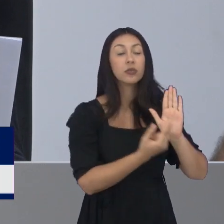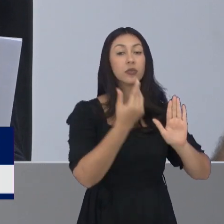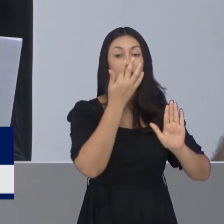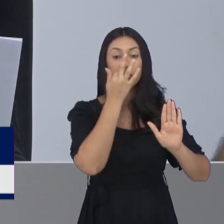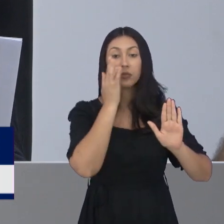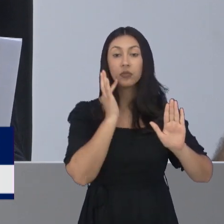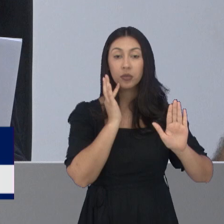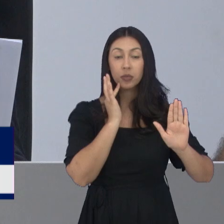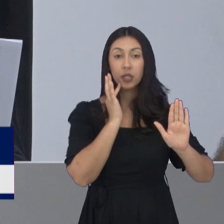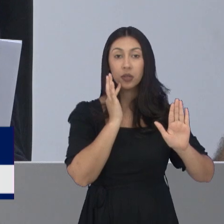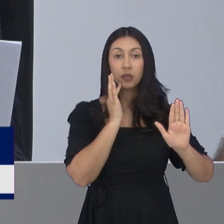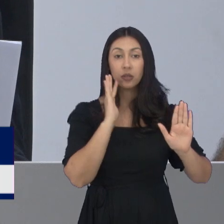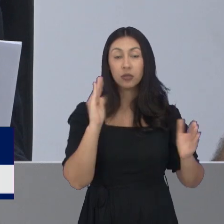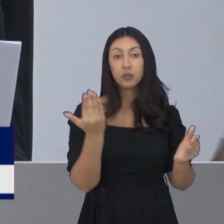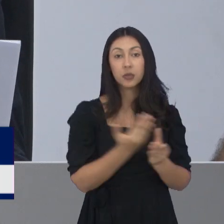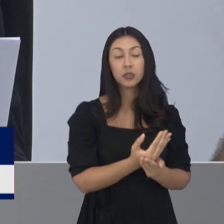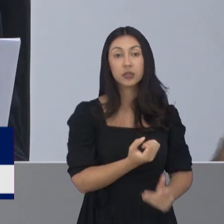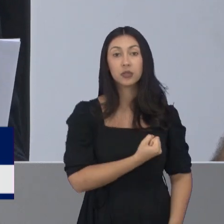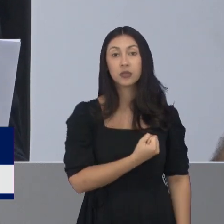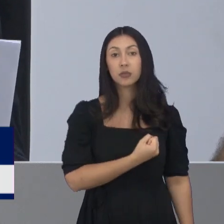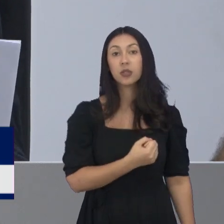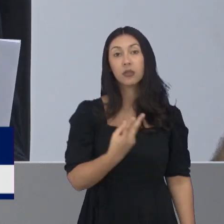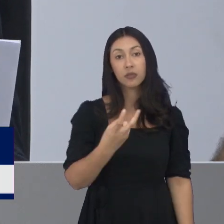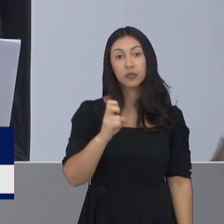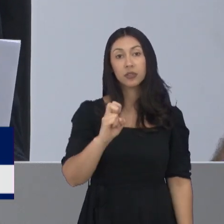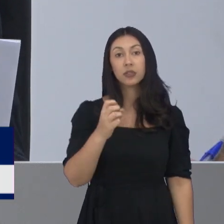Fabão Zagueiro, ao processo número